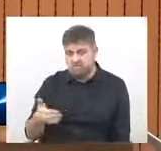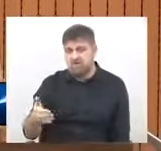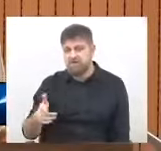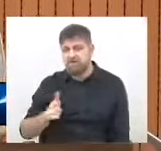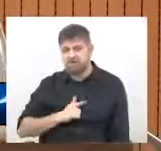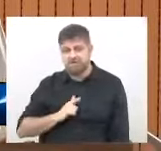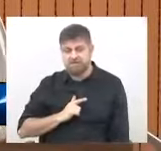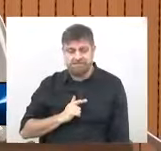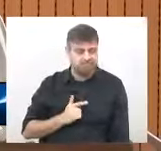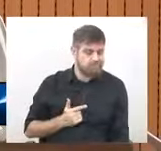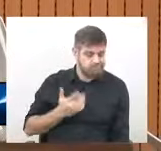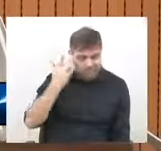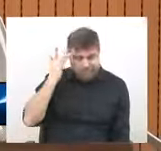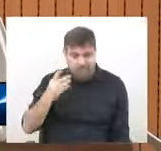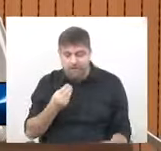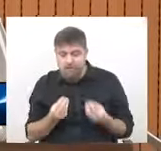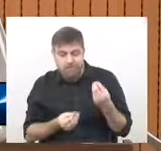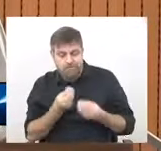situação